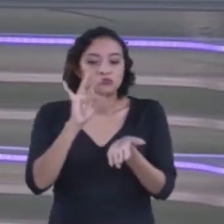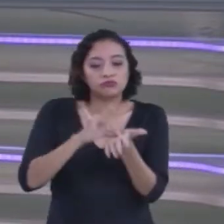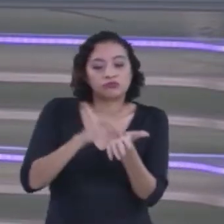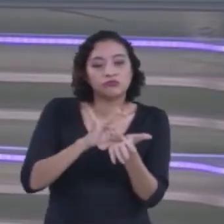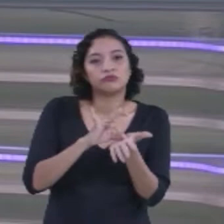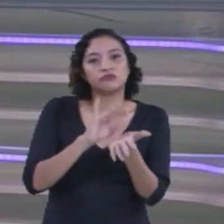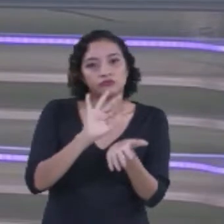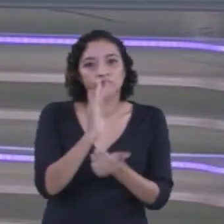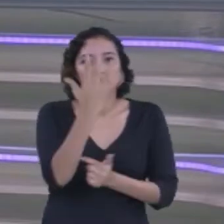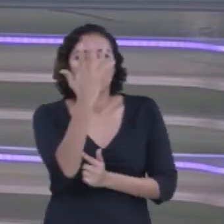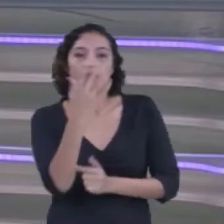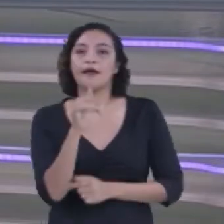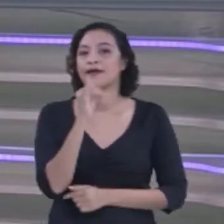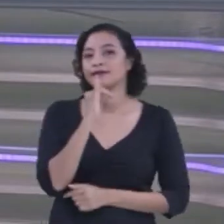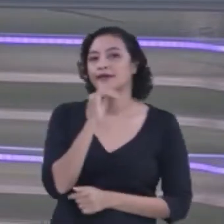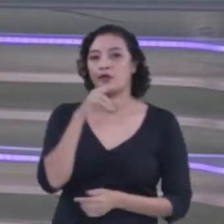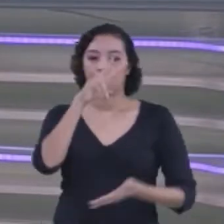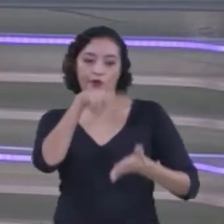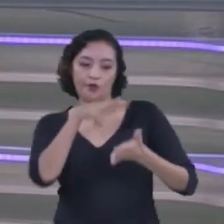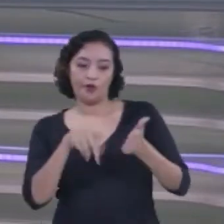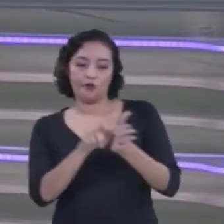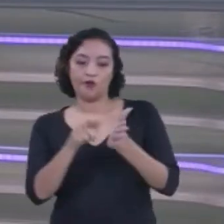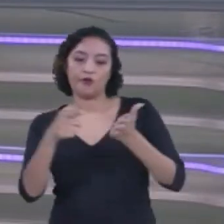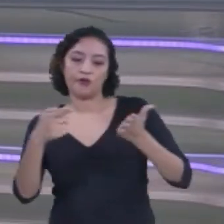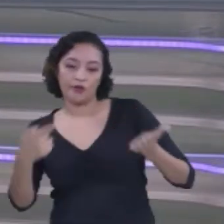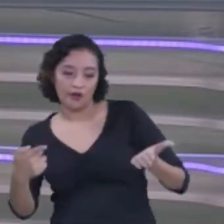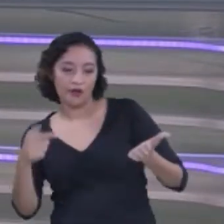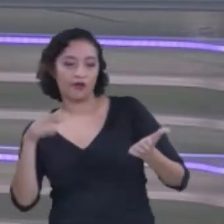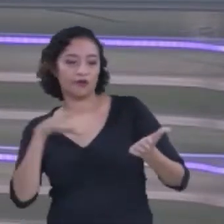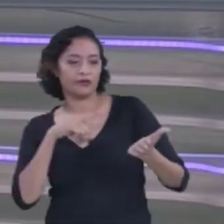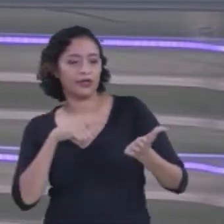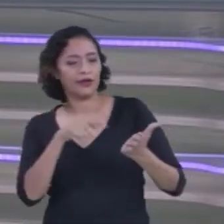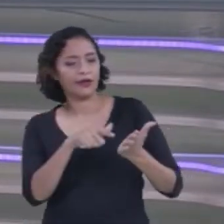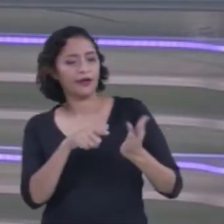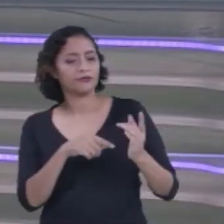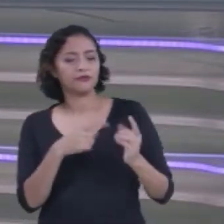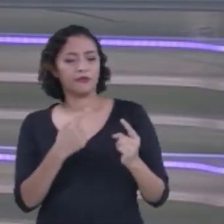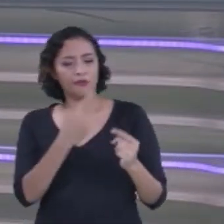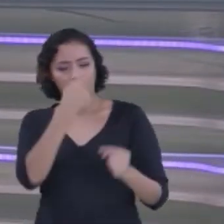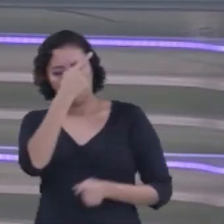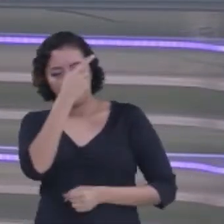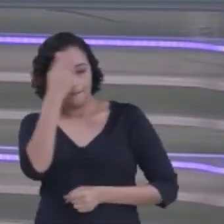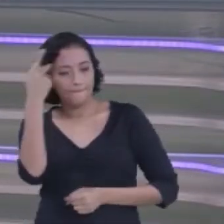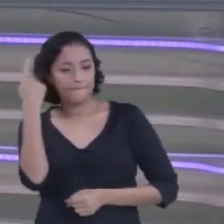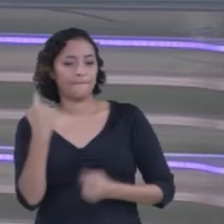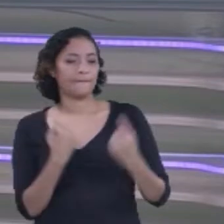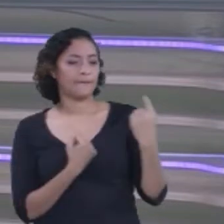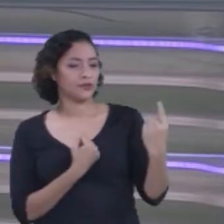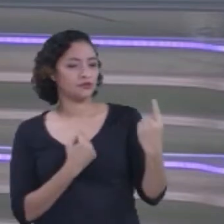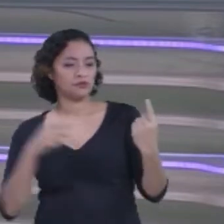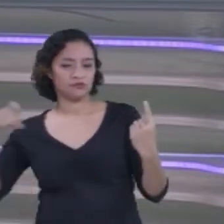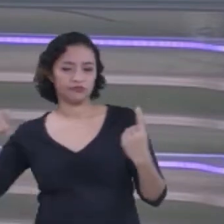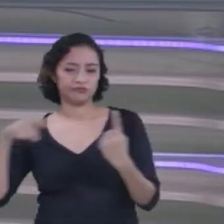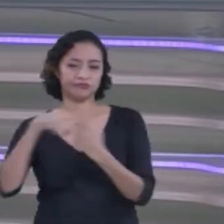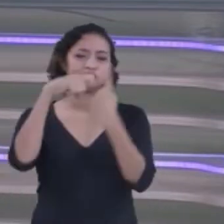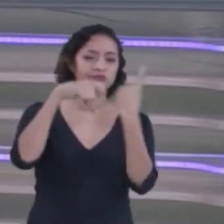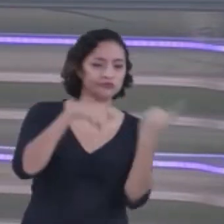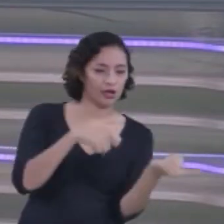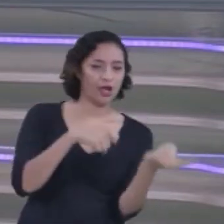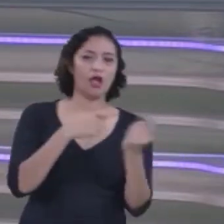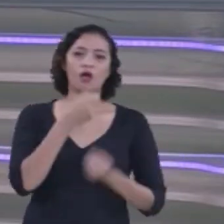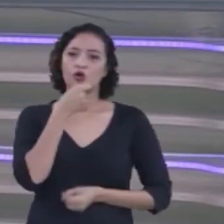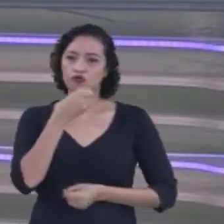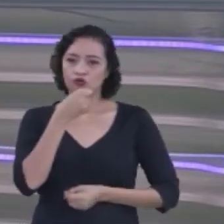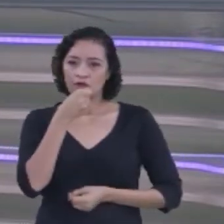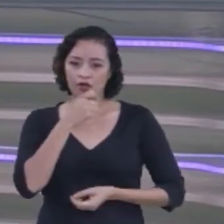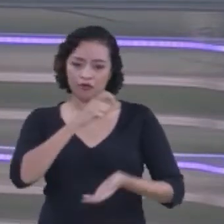jornal, uma notícia que acontece, de um atropelamento, por exemplo, o repórter ele está narrando aquilo ali, aquilo que está